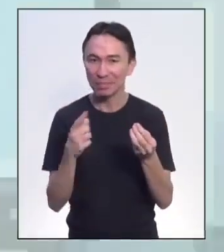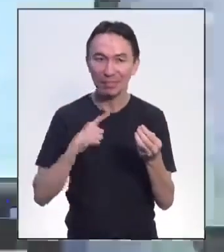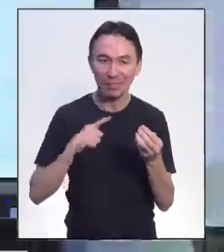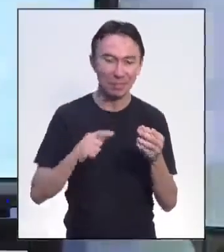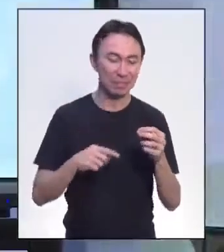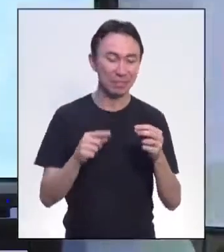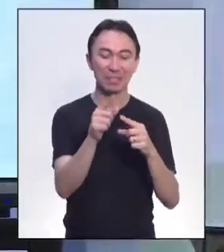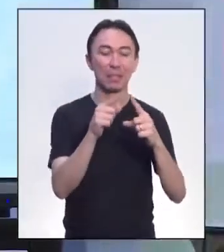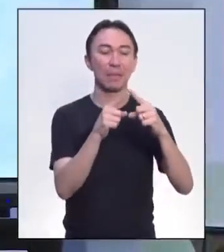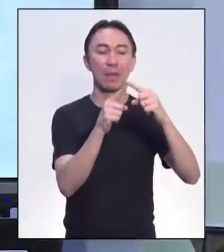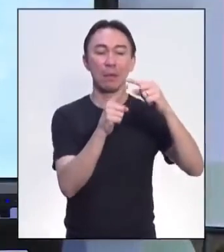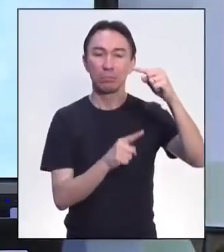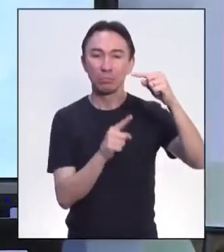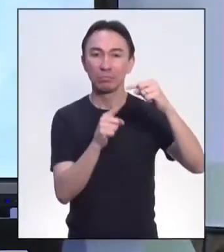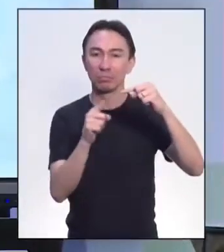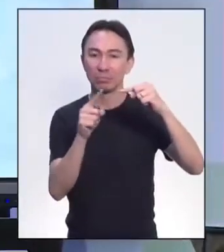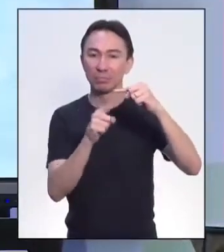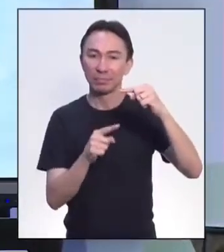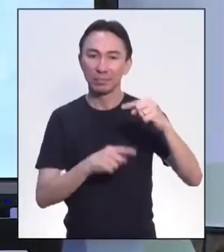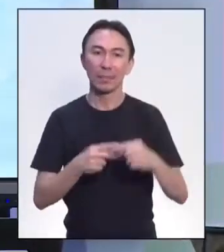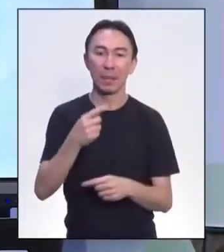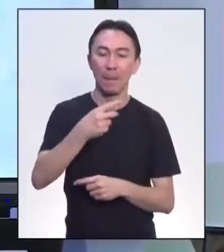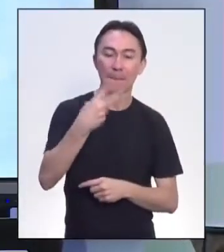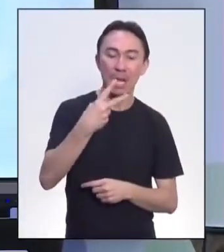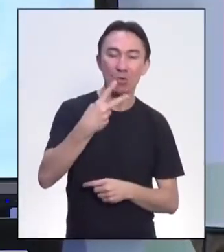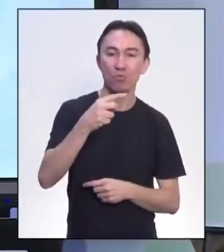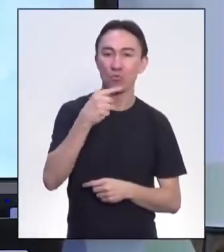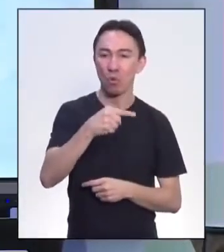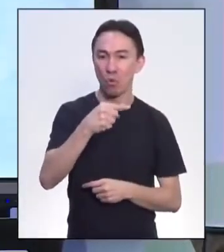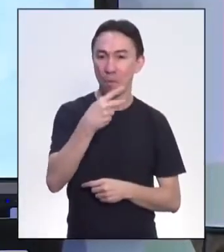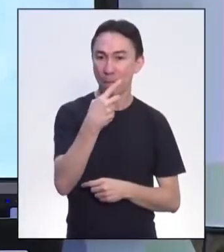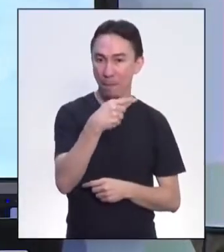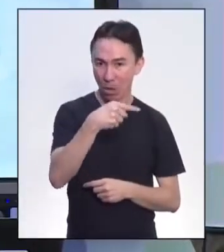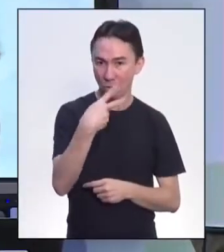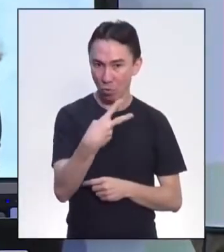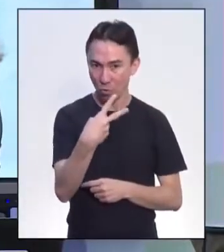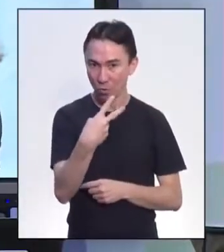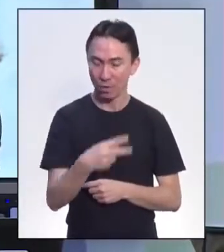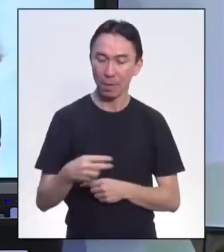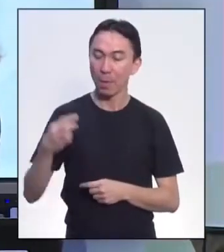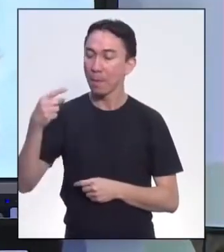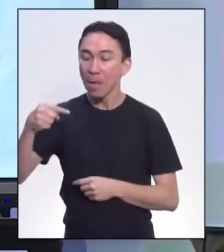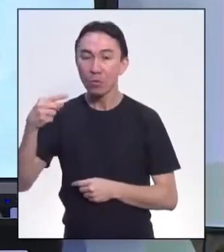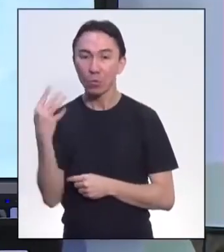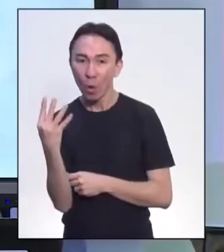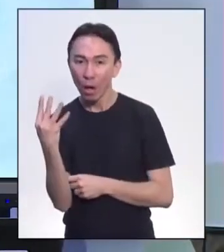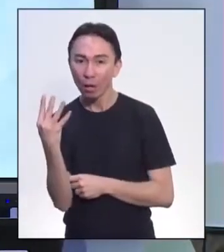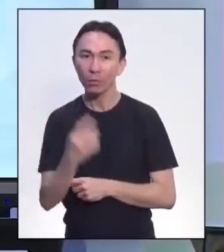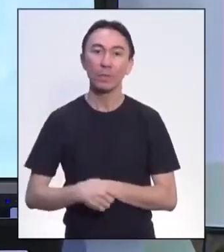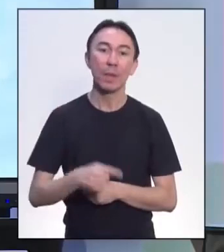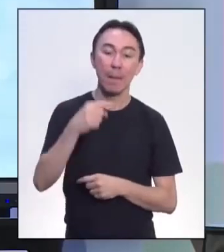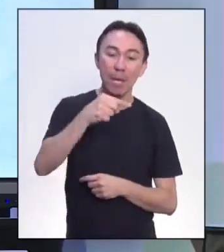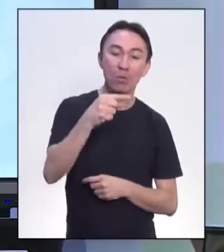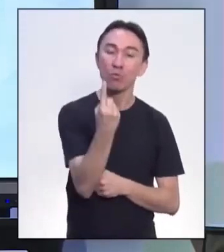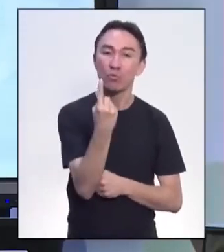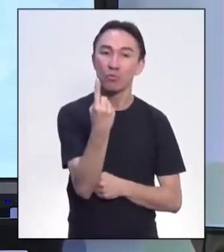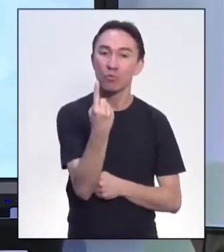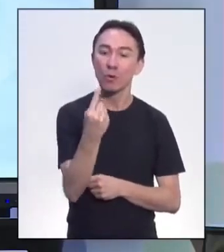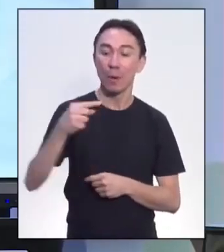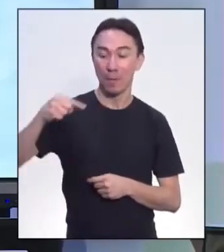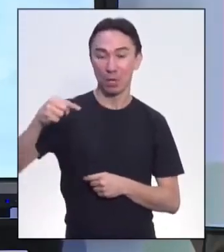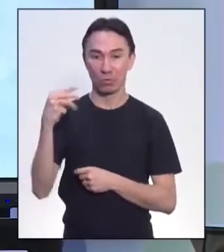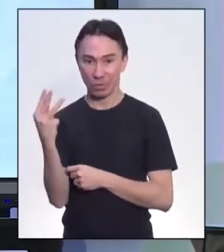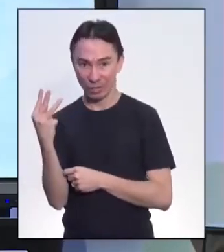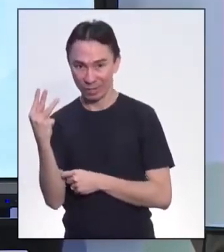com o -4, -2 com o -4, marquei outro pontinho. -1 com -3, 0 e -2 é